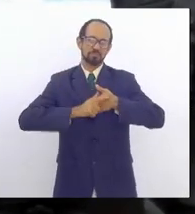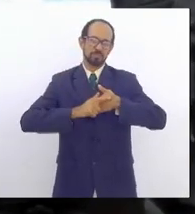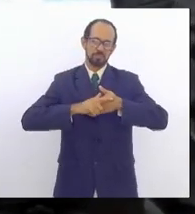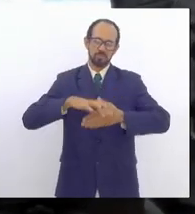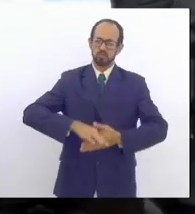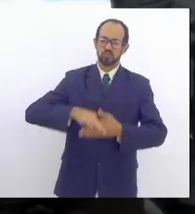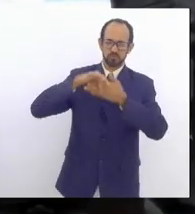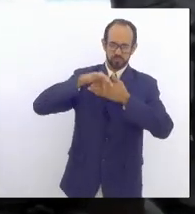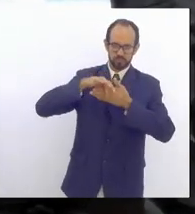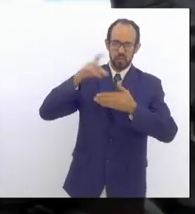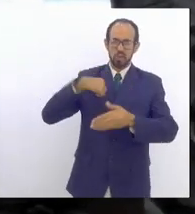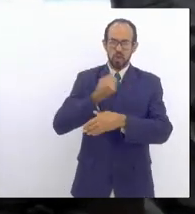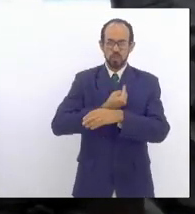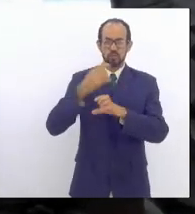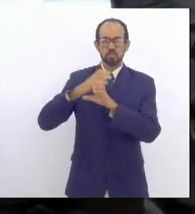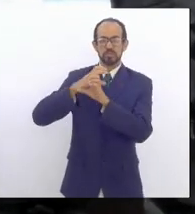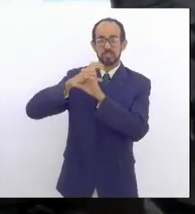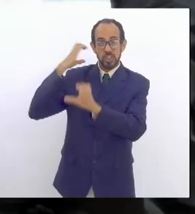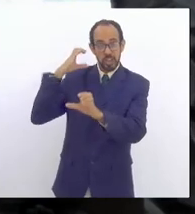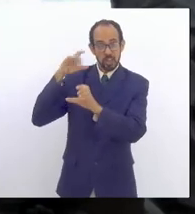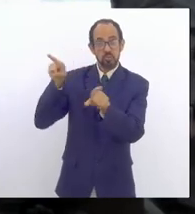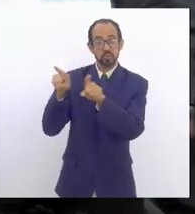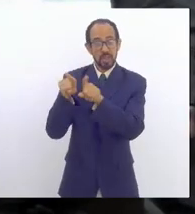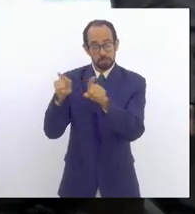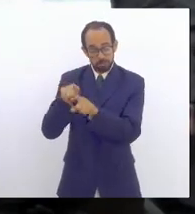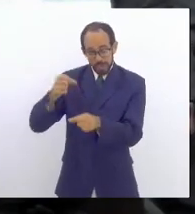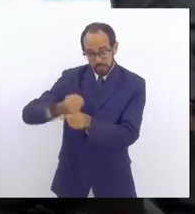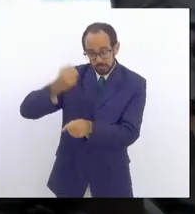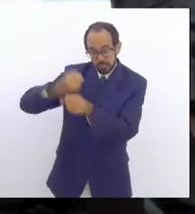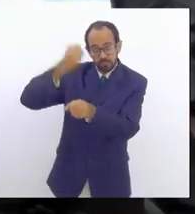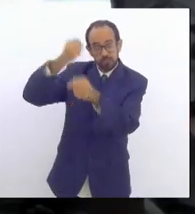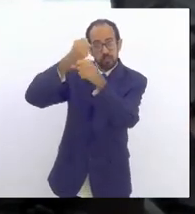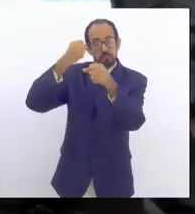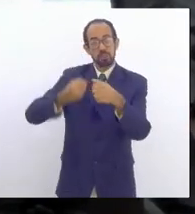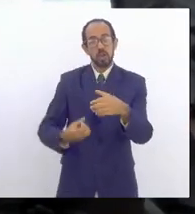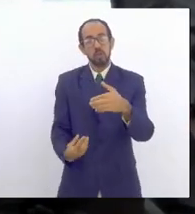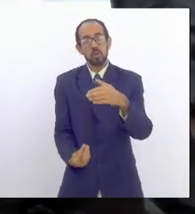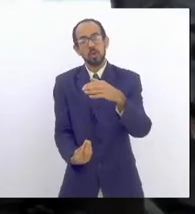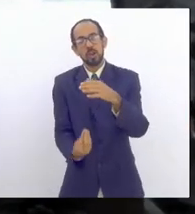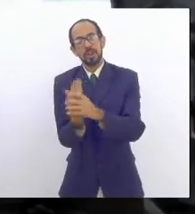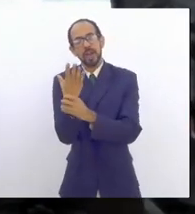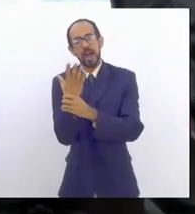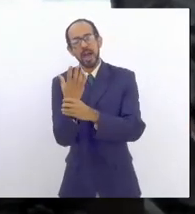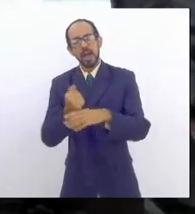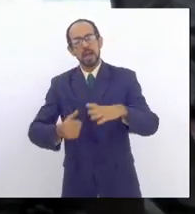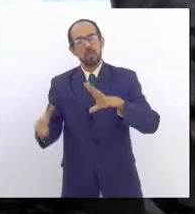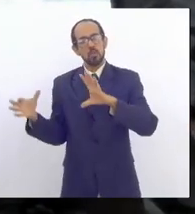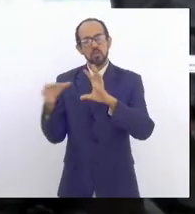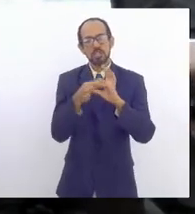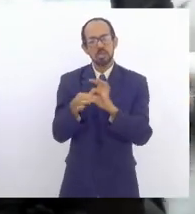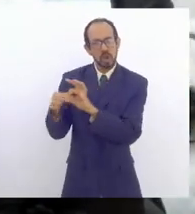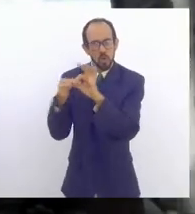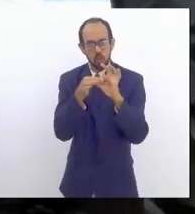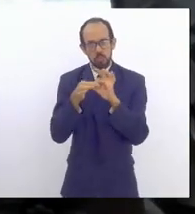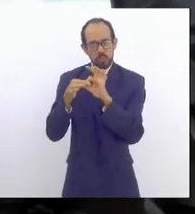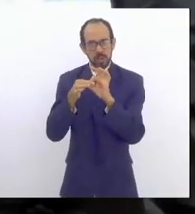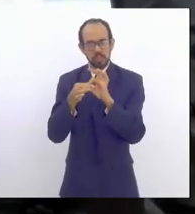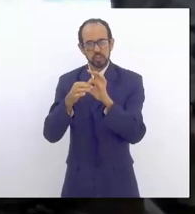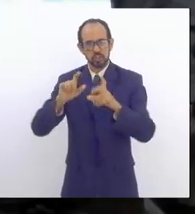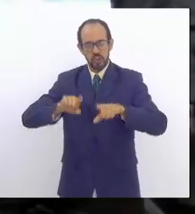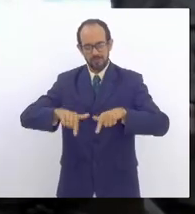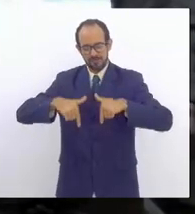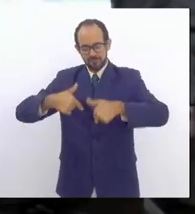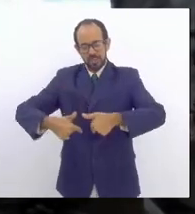os operários que construíram as pontes que permitiram, naquele momento, o Estado atravessar a maior crise já vivida em nossa